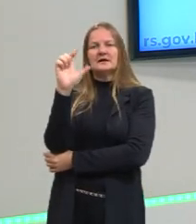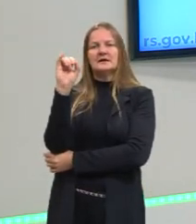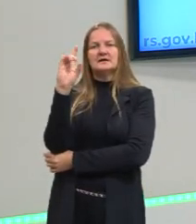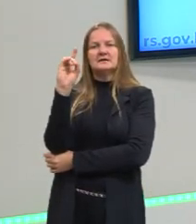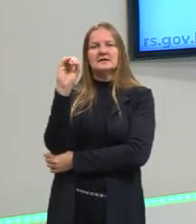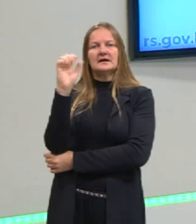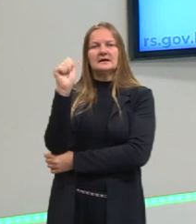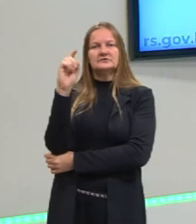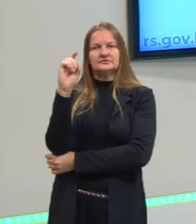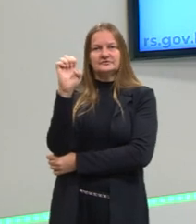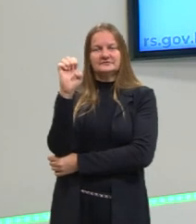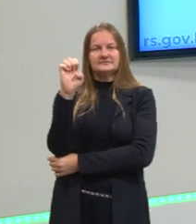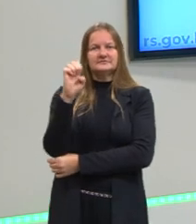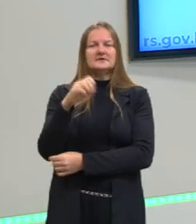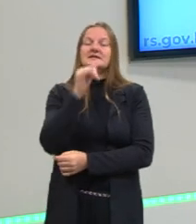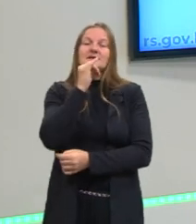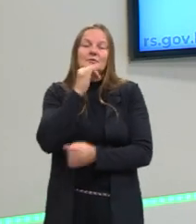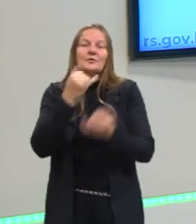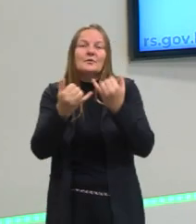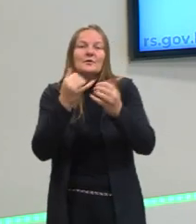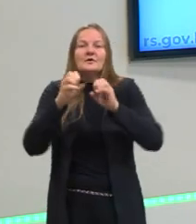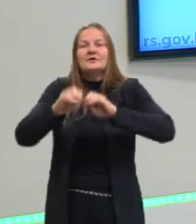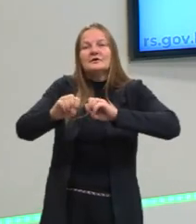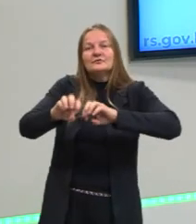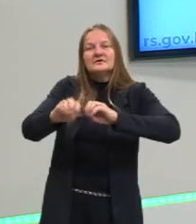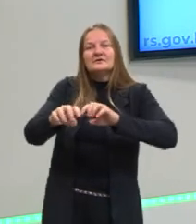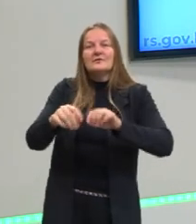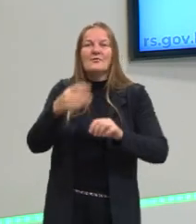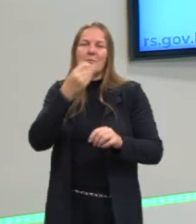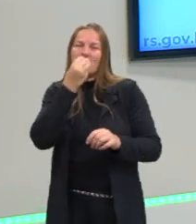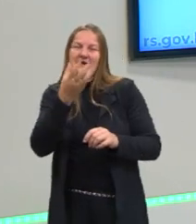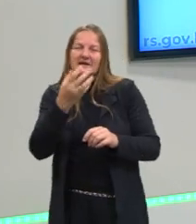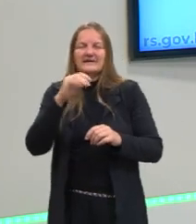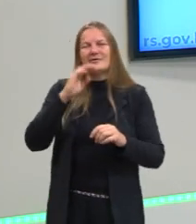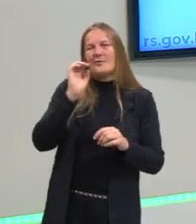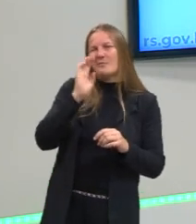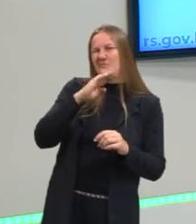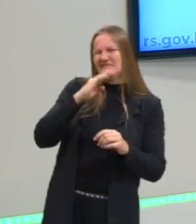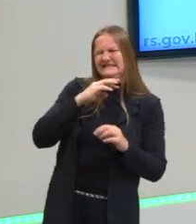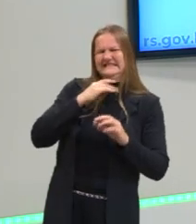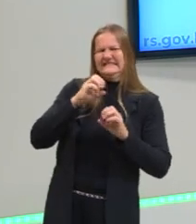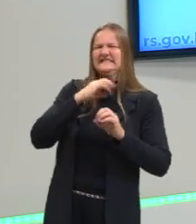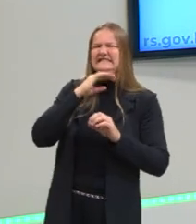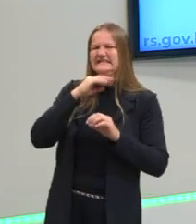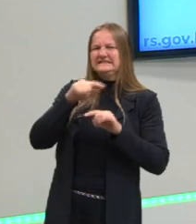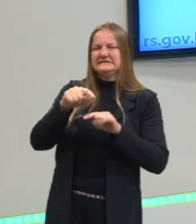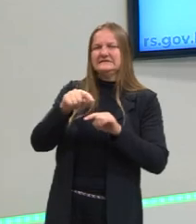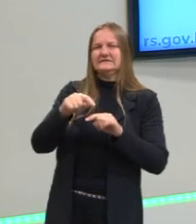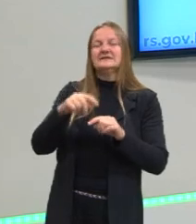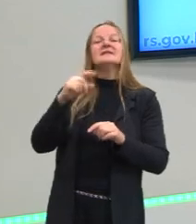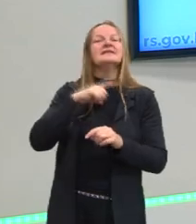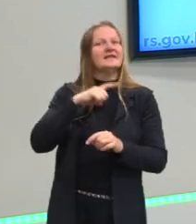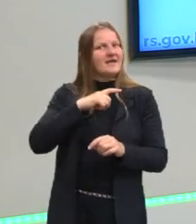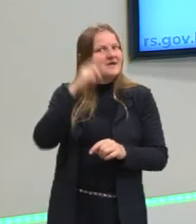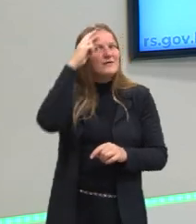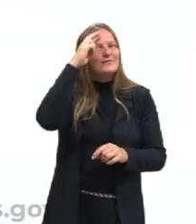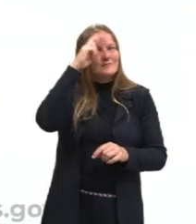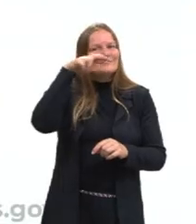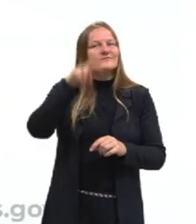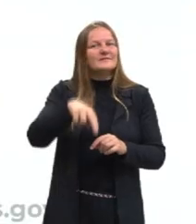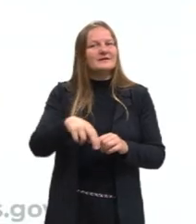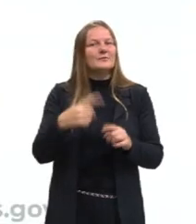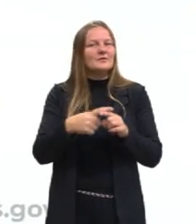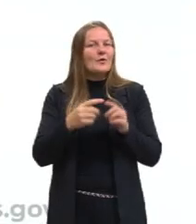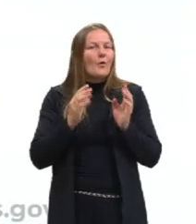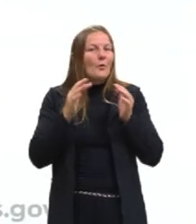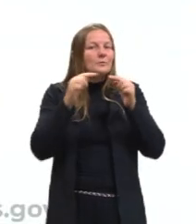bem o falar mal da Educação não é por acaso isso existe uma racionalidade que pretende chegar a